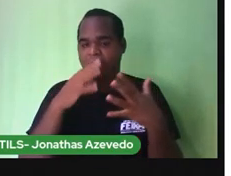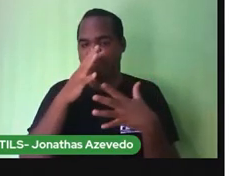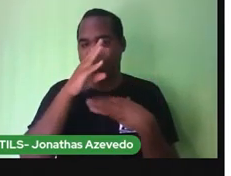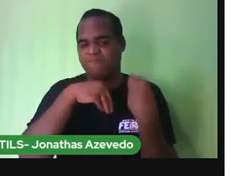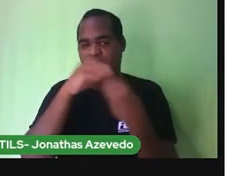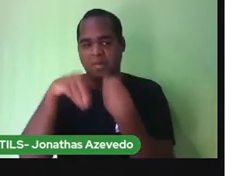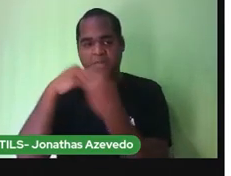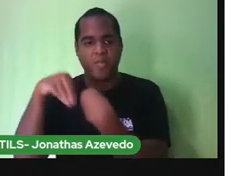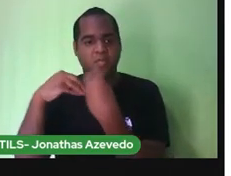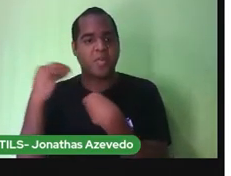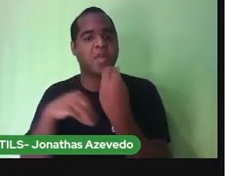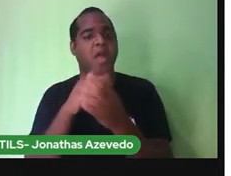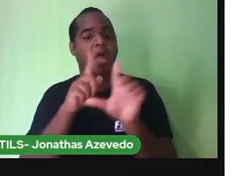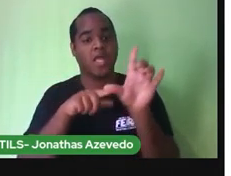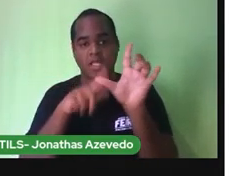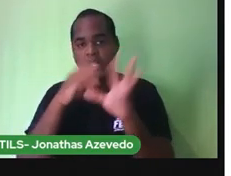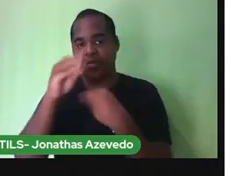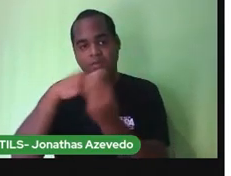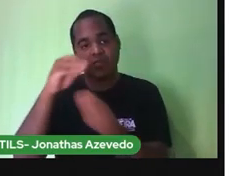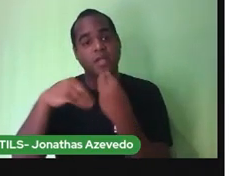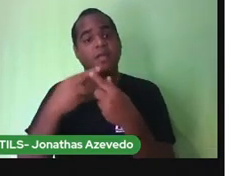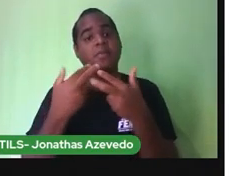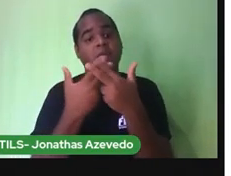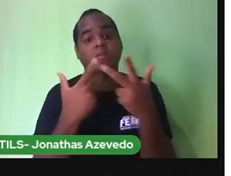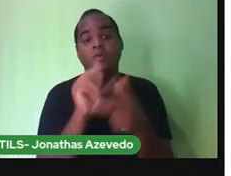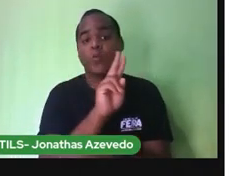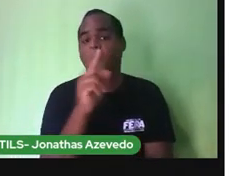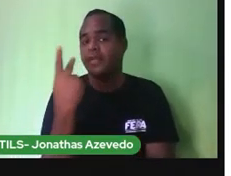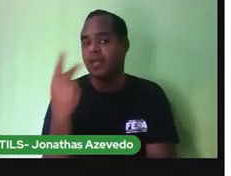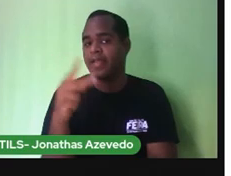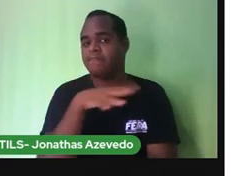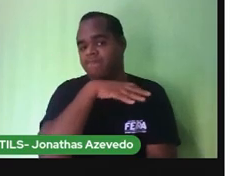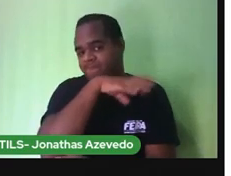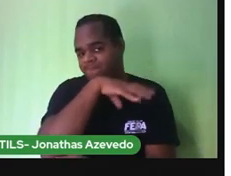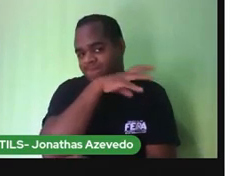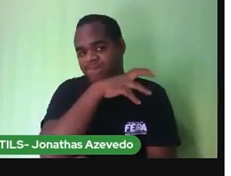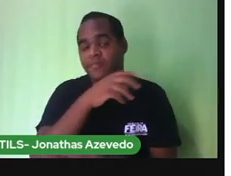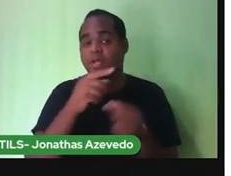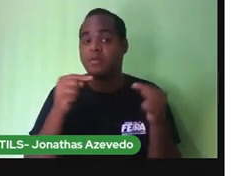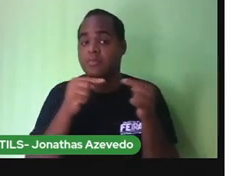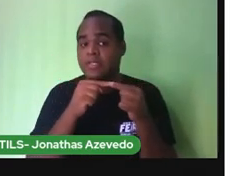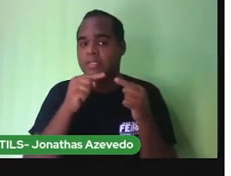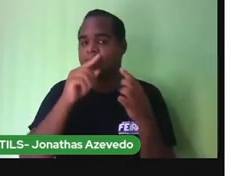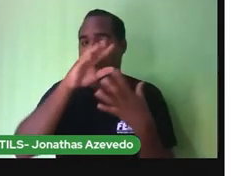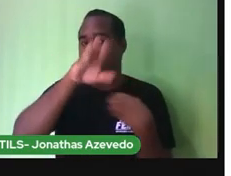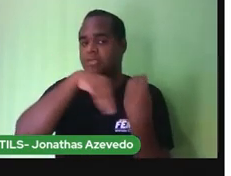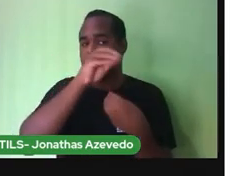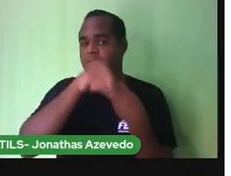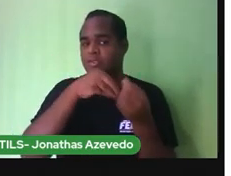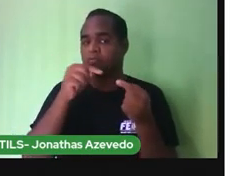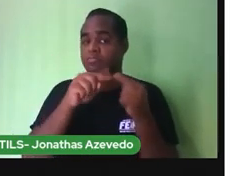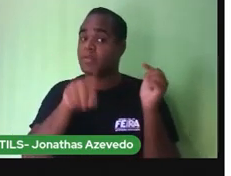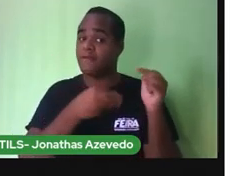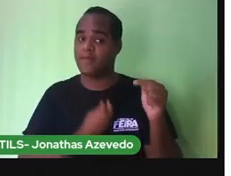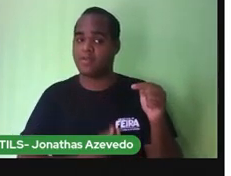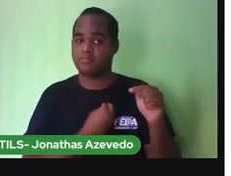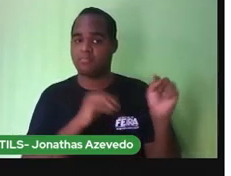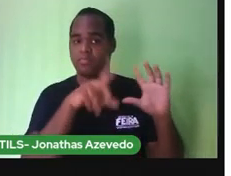espalhadas mas o nome desses animais estão todos aí